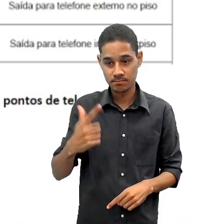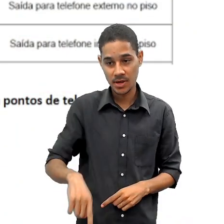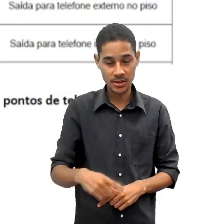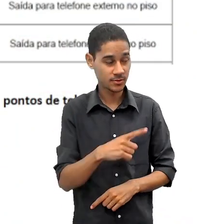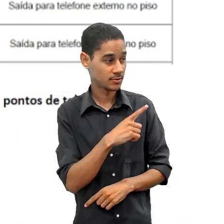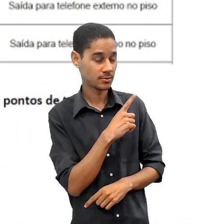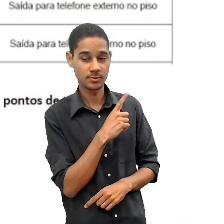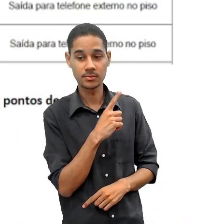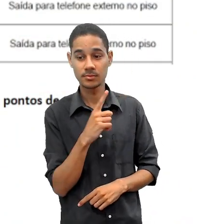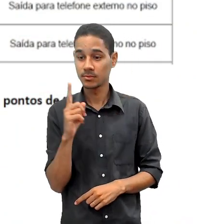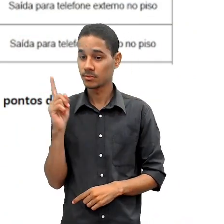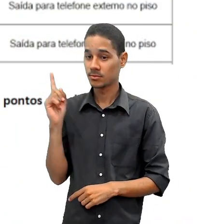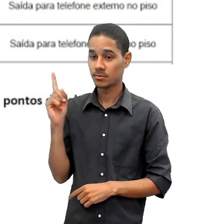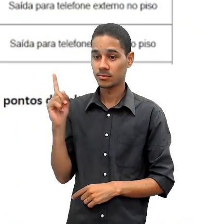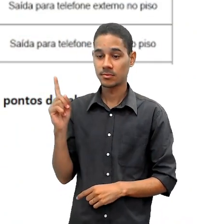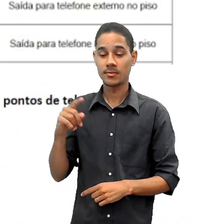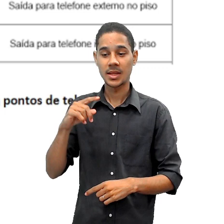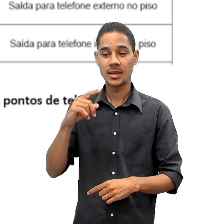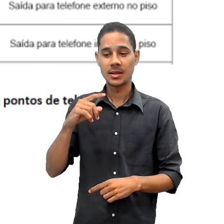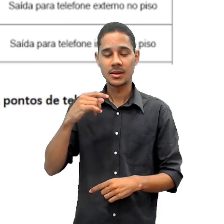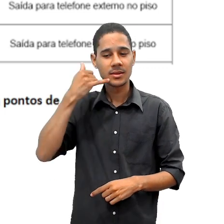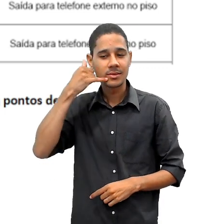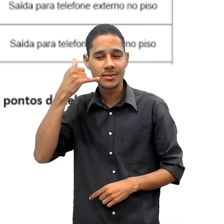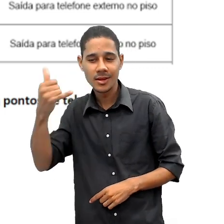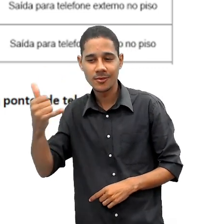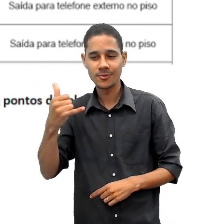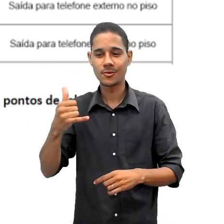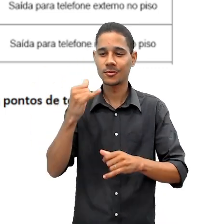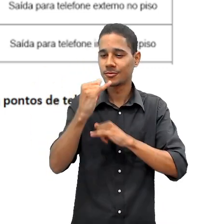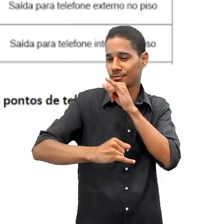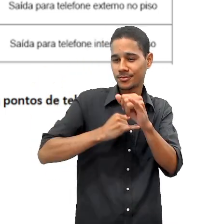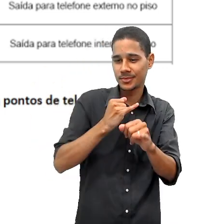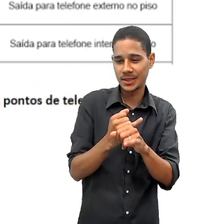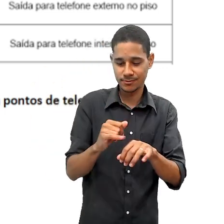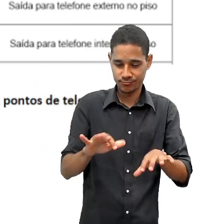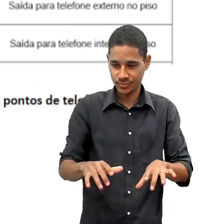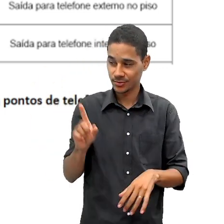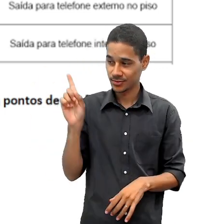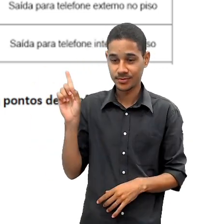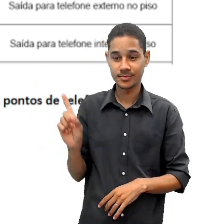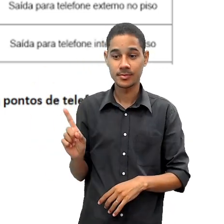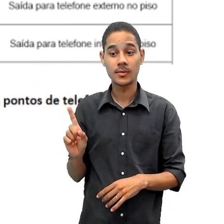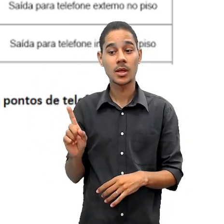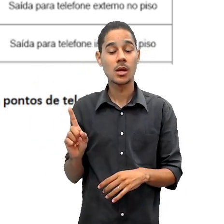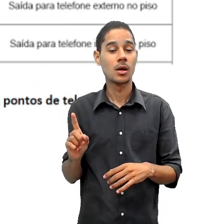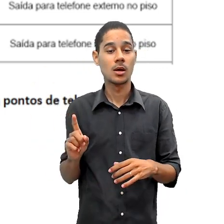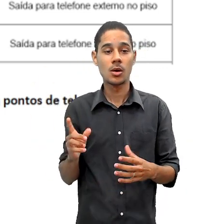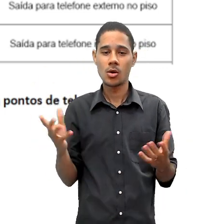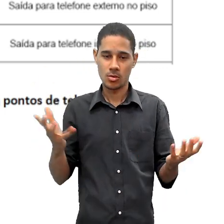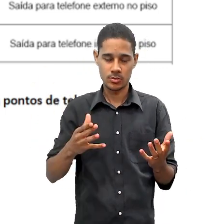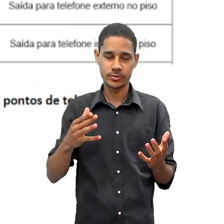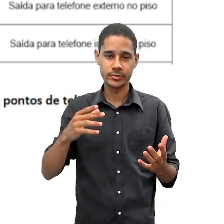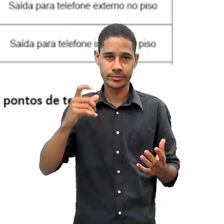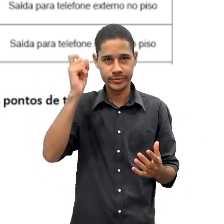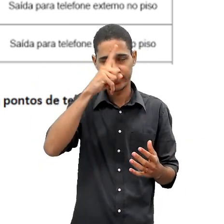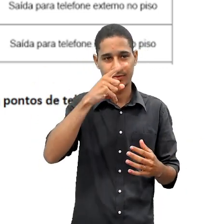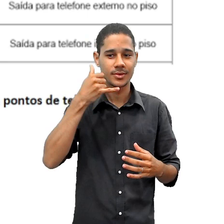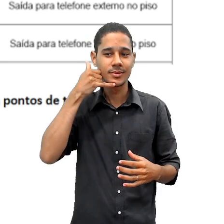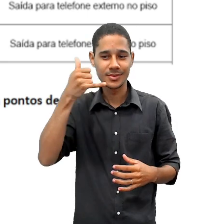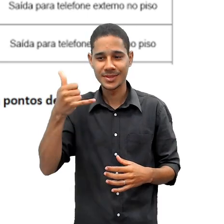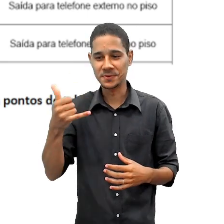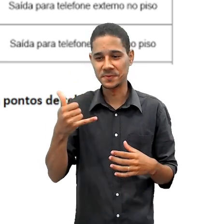referente à telefonia e redes de computadores, né? Telefonia que hoje em dia é uma coisa mais difícil de você ver, mas